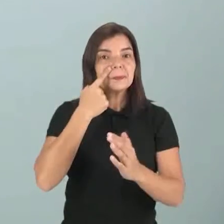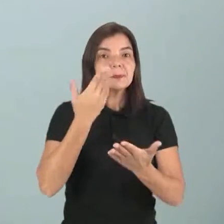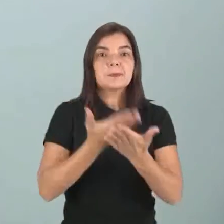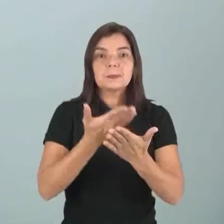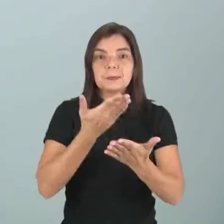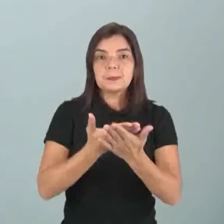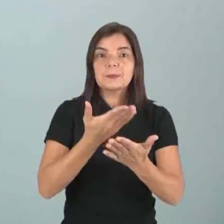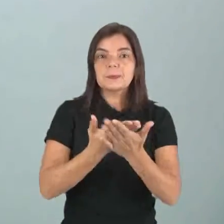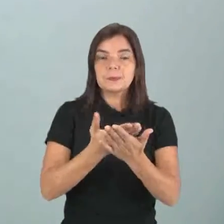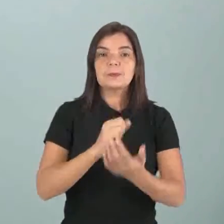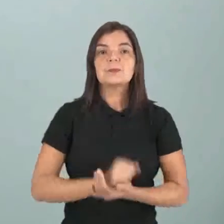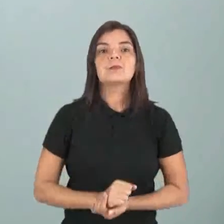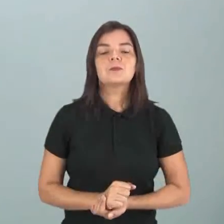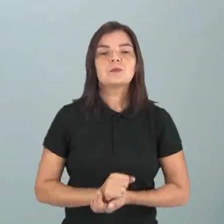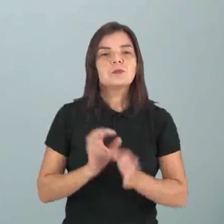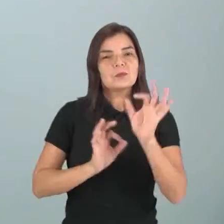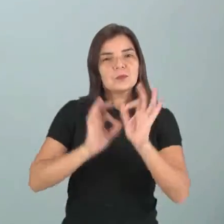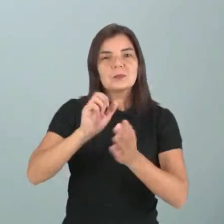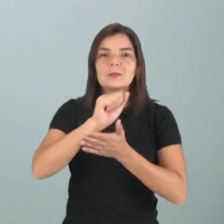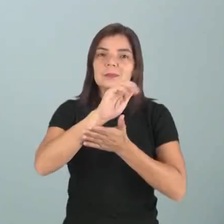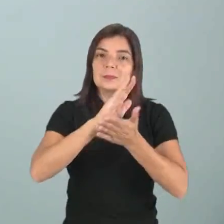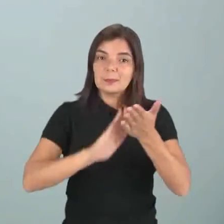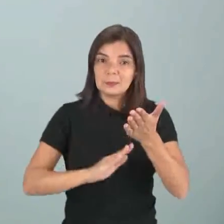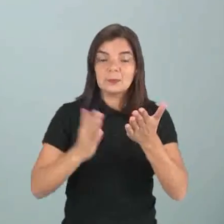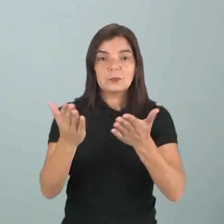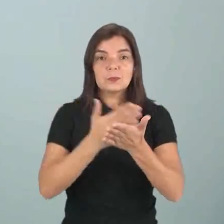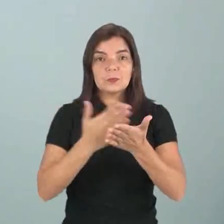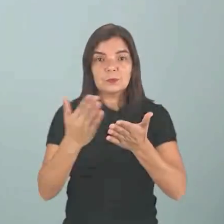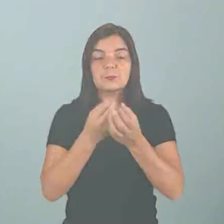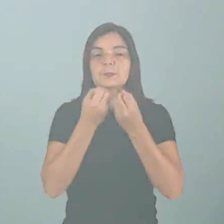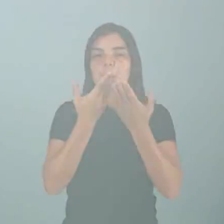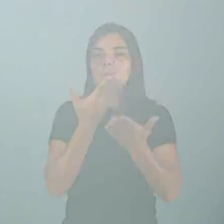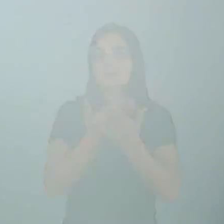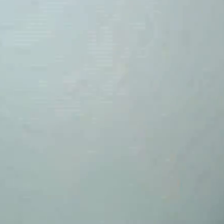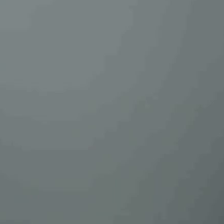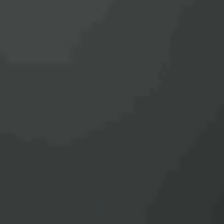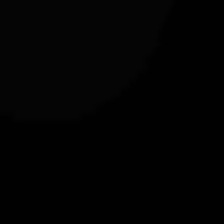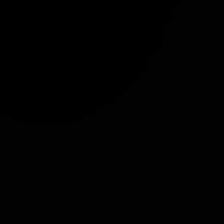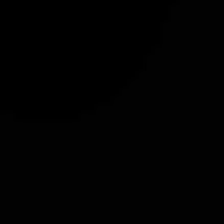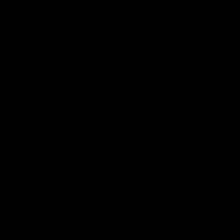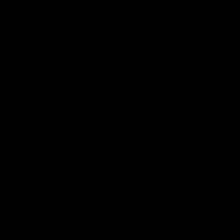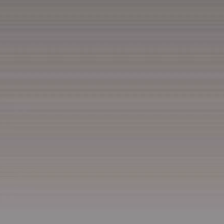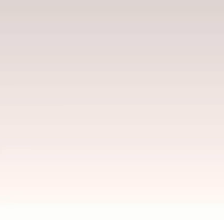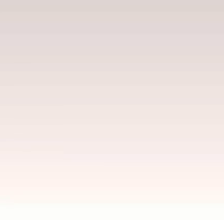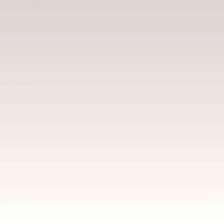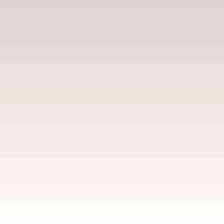novamente essa aula. Faça os exercícios no seu livro. Bons estudos e até a próxima.